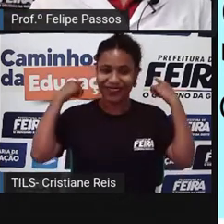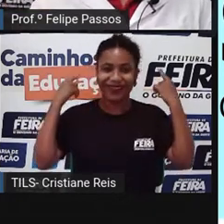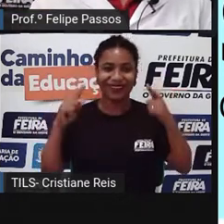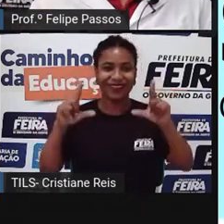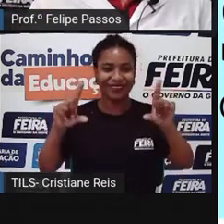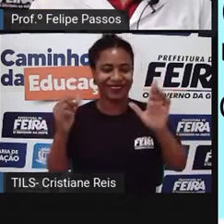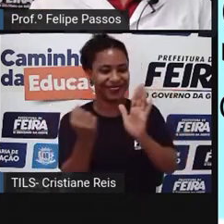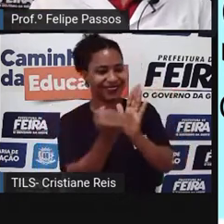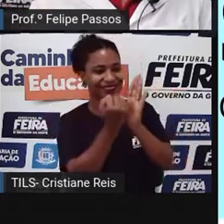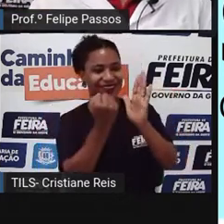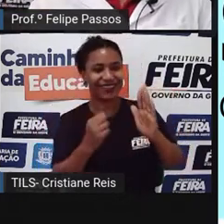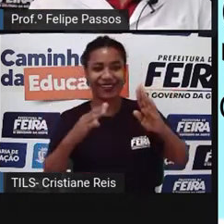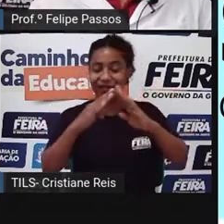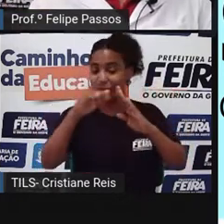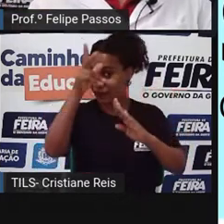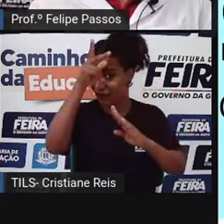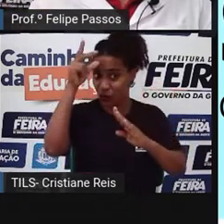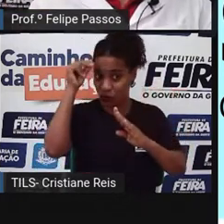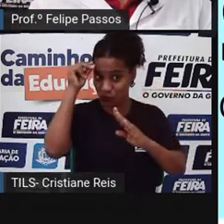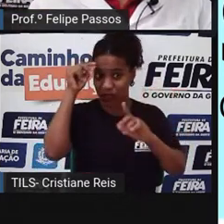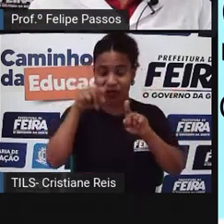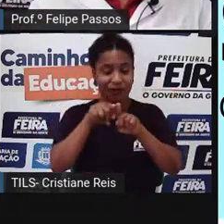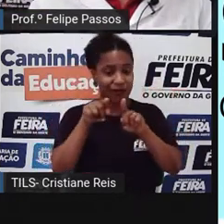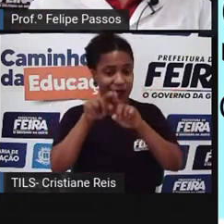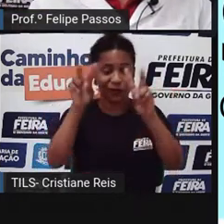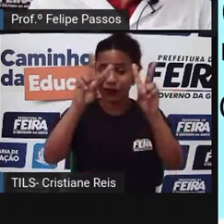com a logomarca da Prefeitura e do Caminhos da Educação.